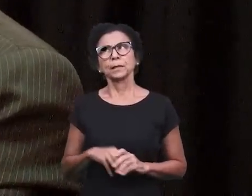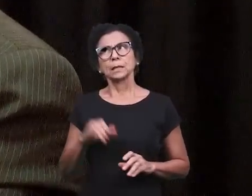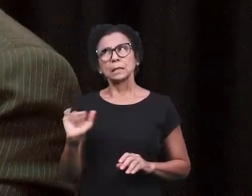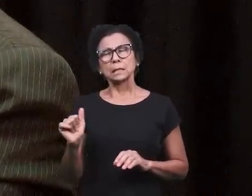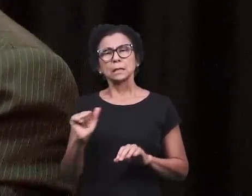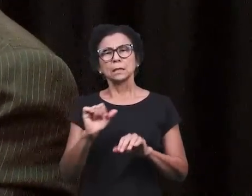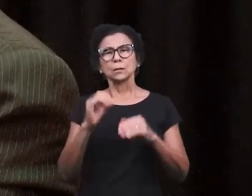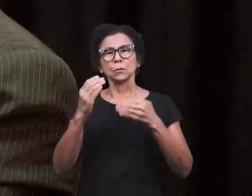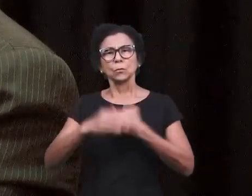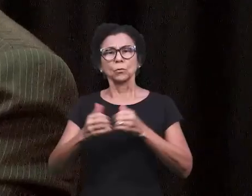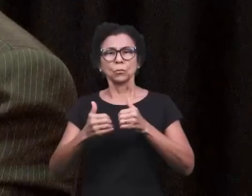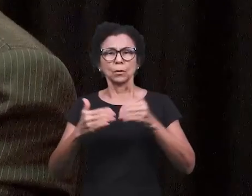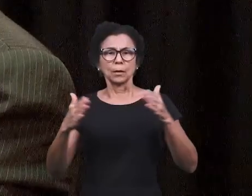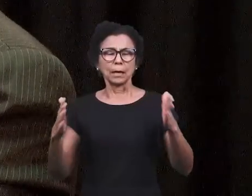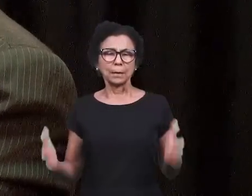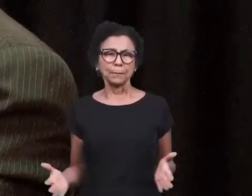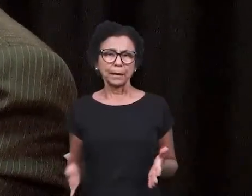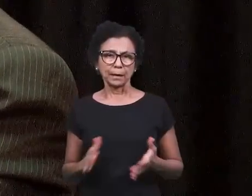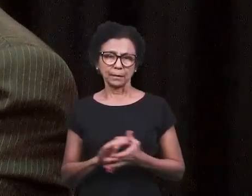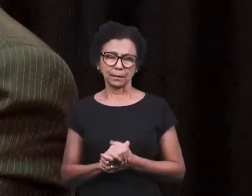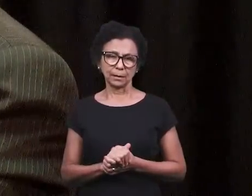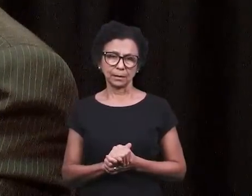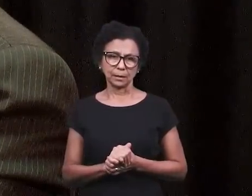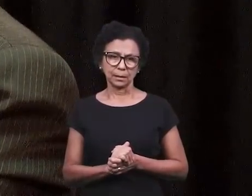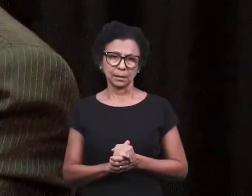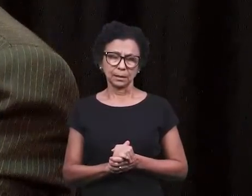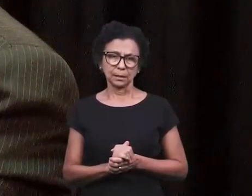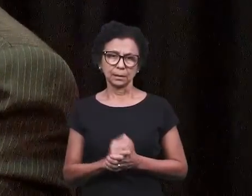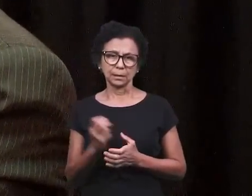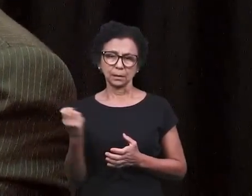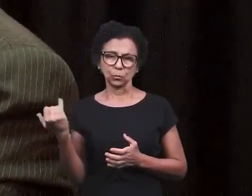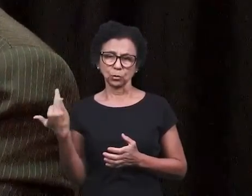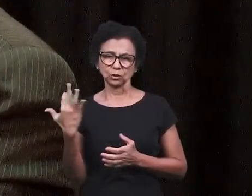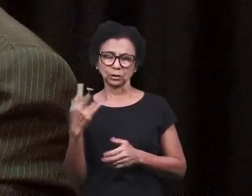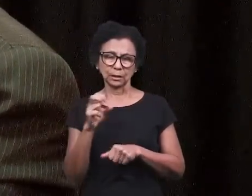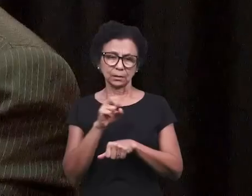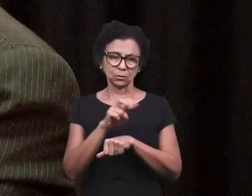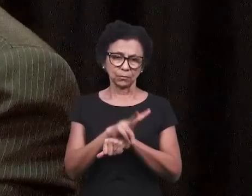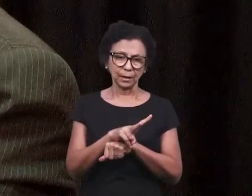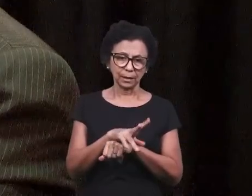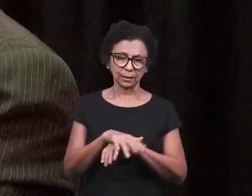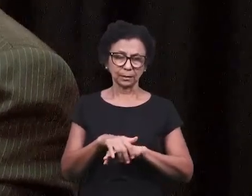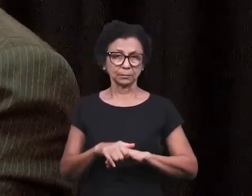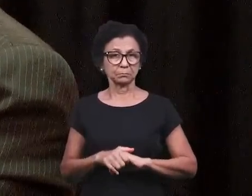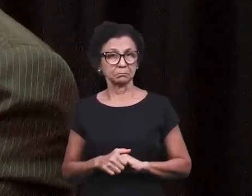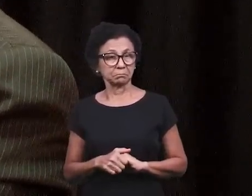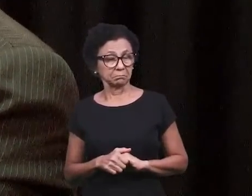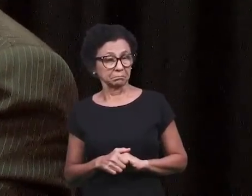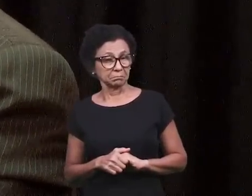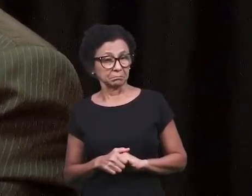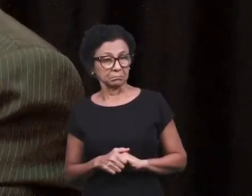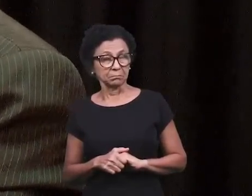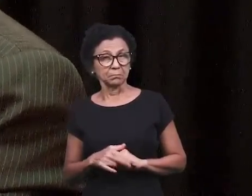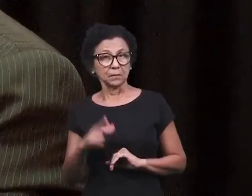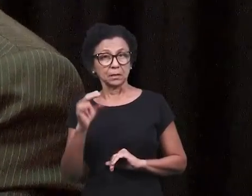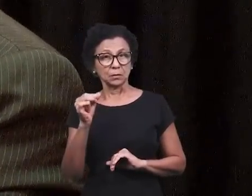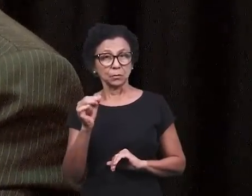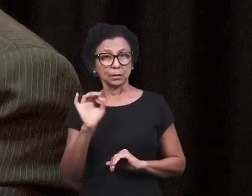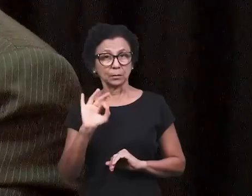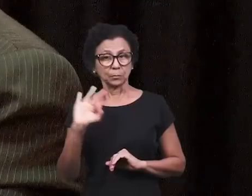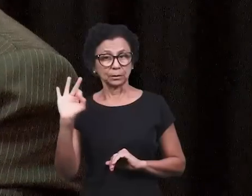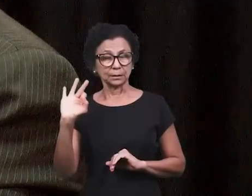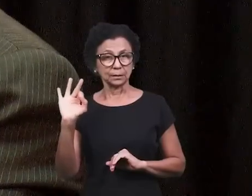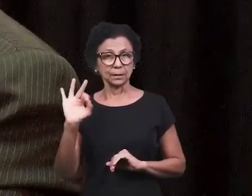e na previsão da abertura desse concurso houve um cadastro reserva de 50%, então a teoria,